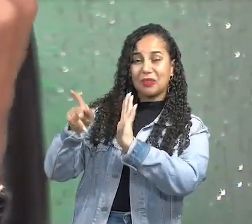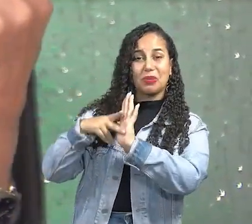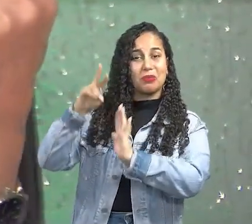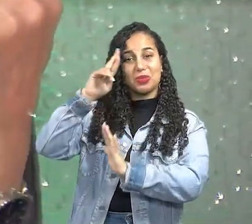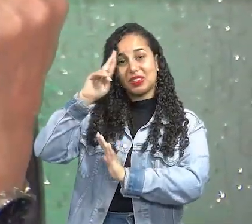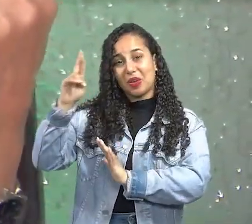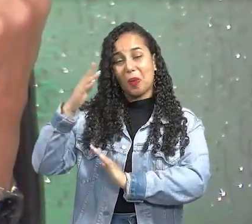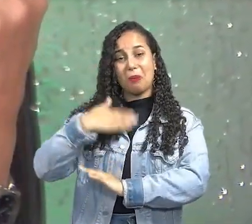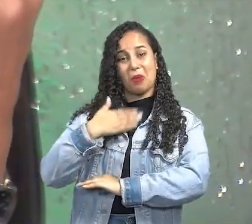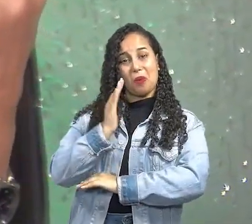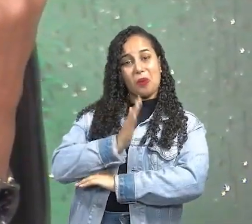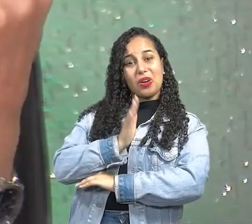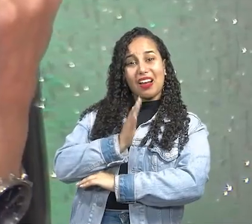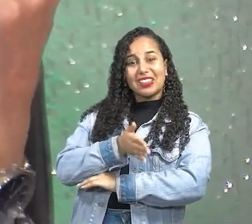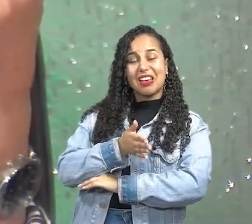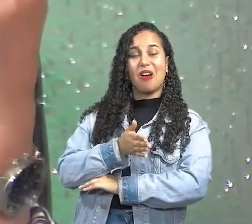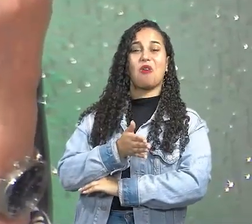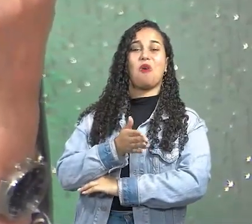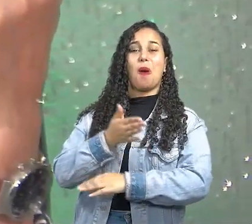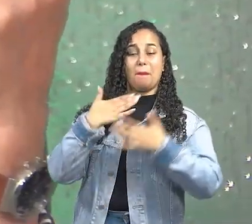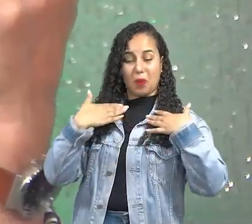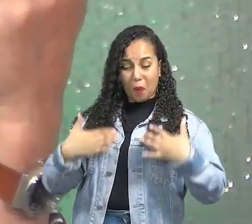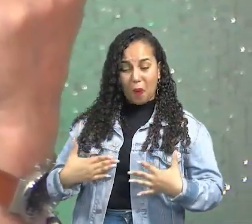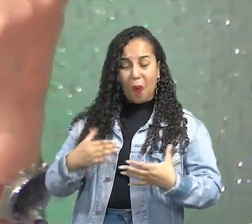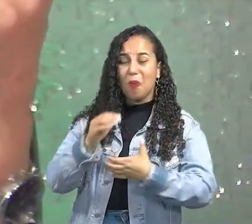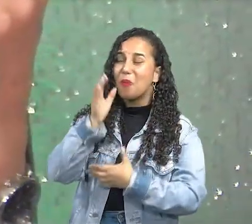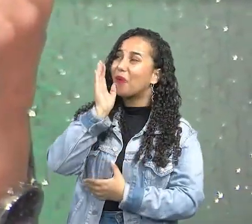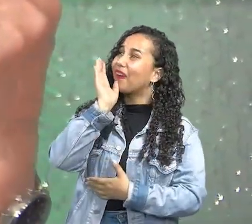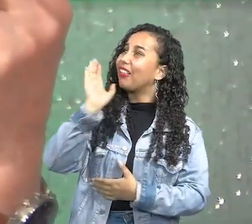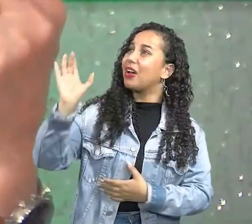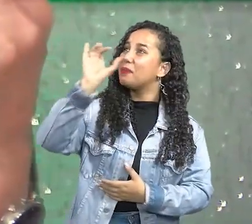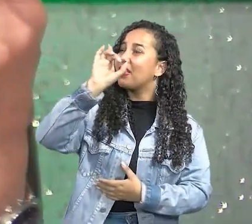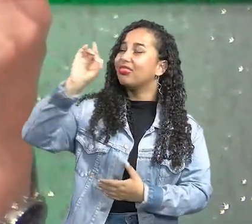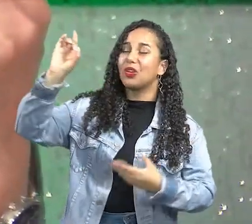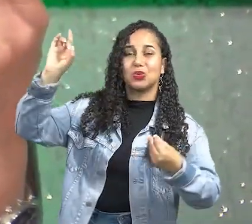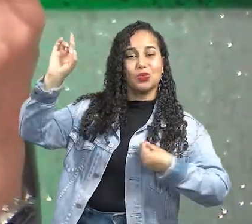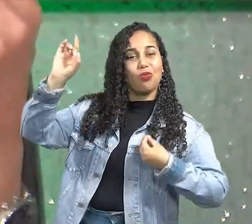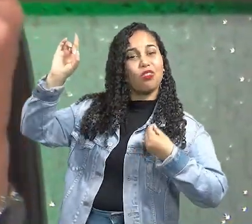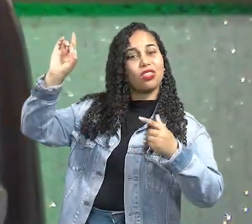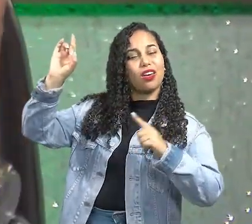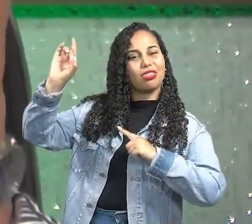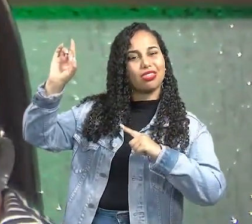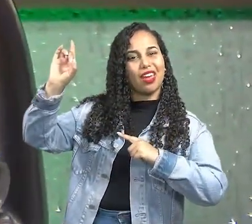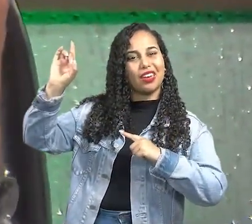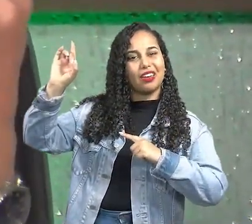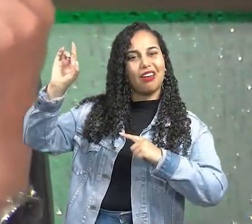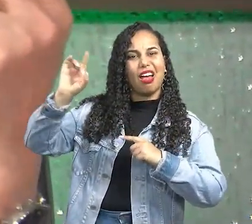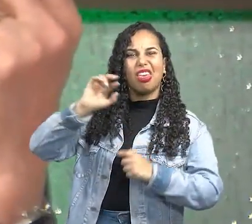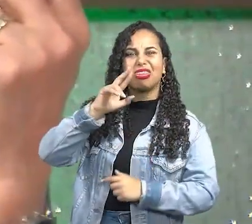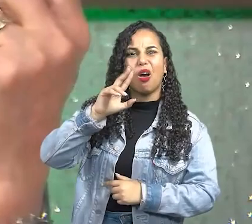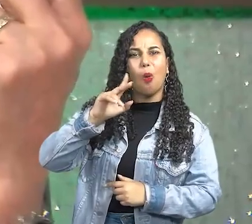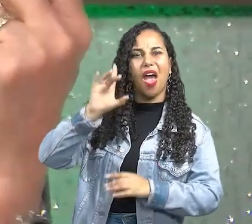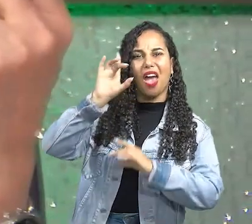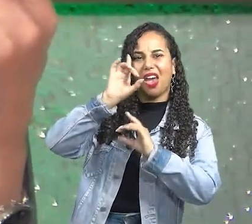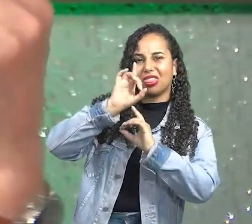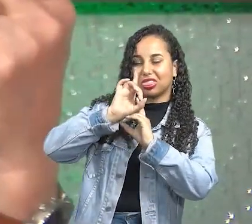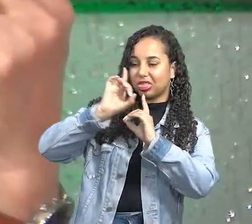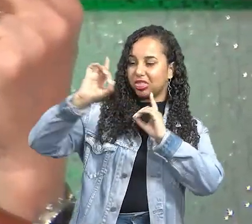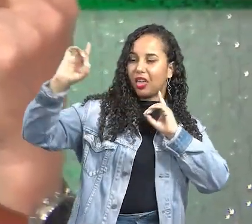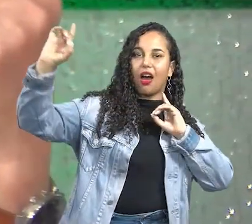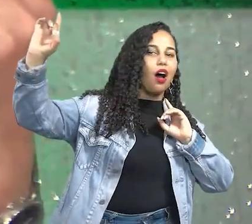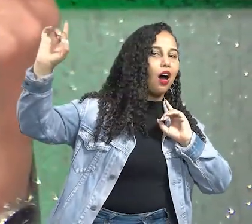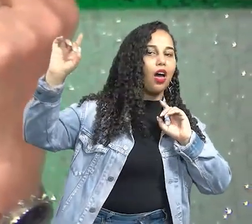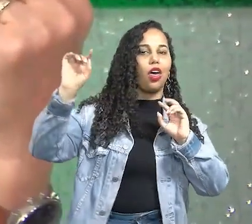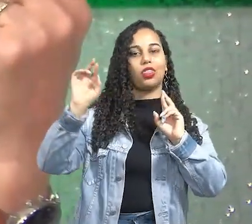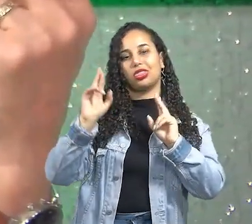Senhor. O meu coração e a minha carne clamam pelo Deus vivo. Não é um Deus distante,